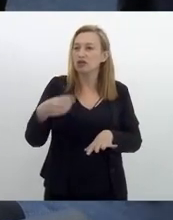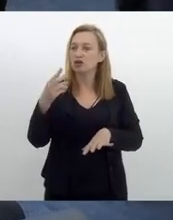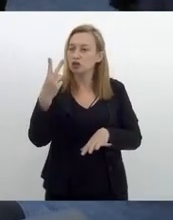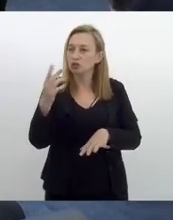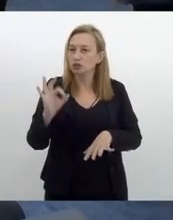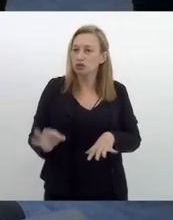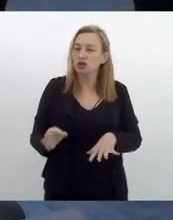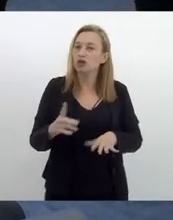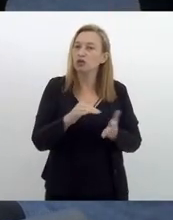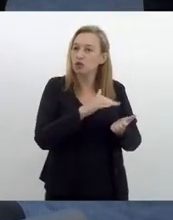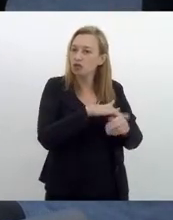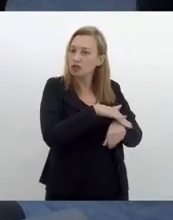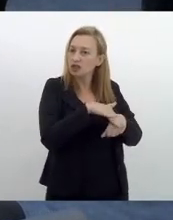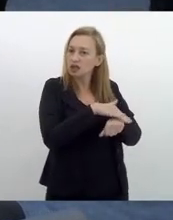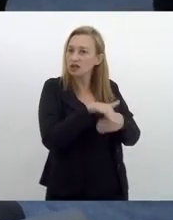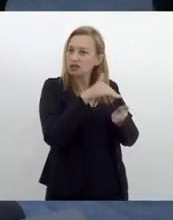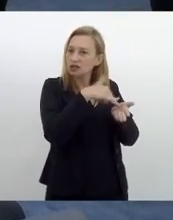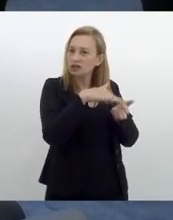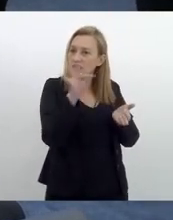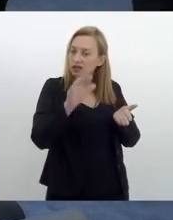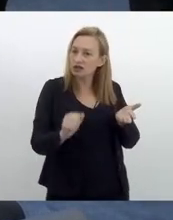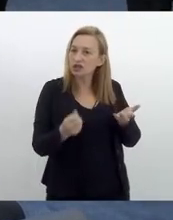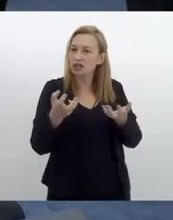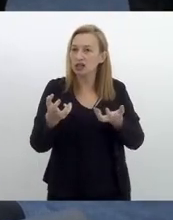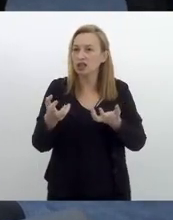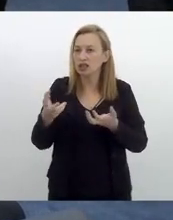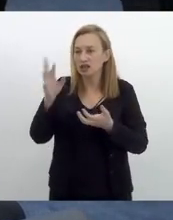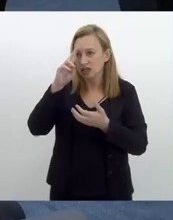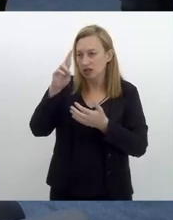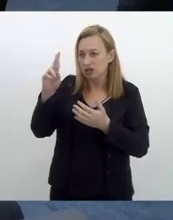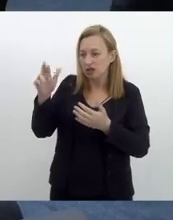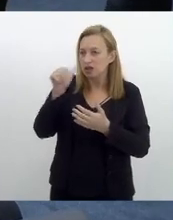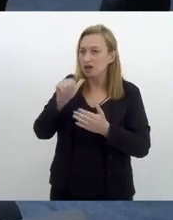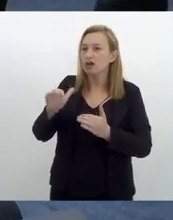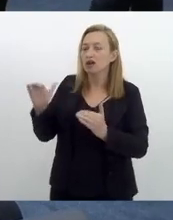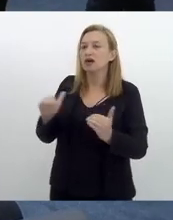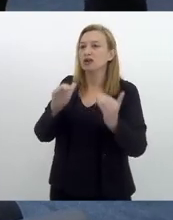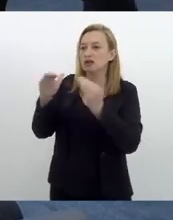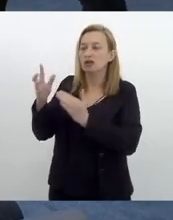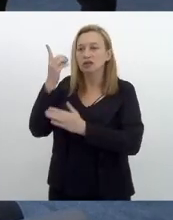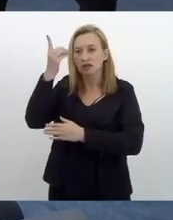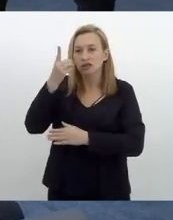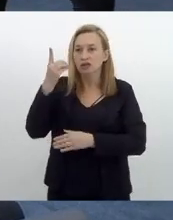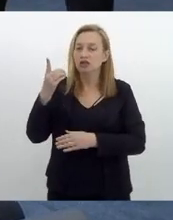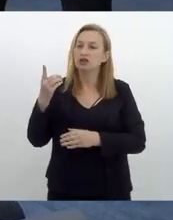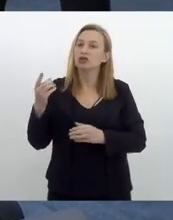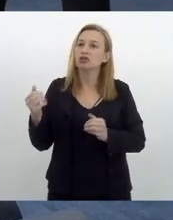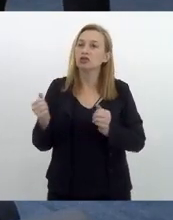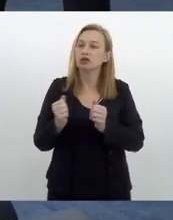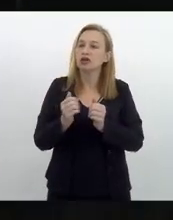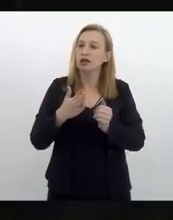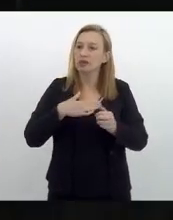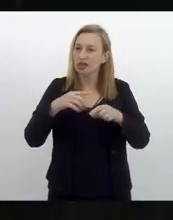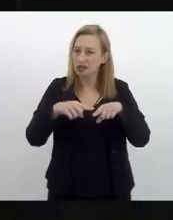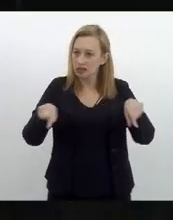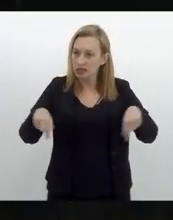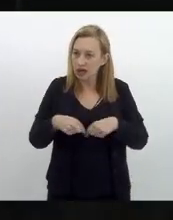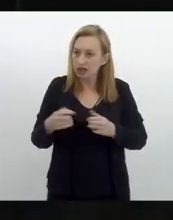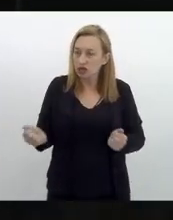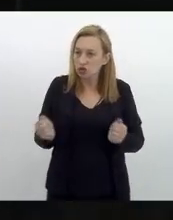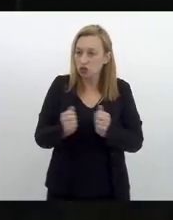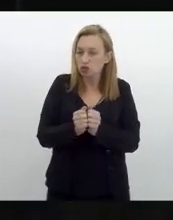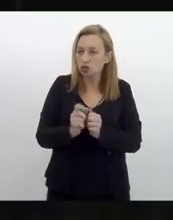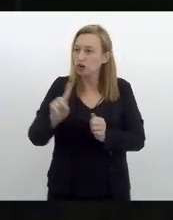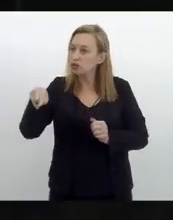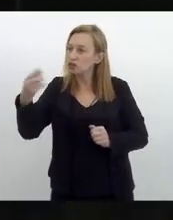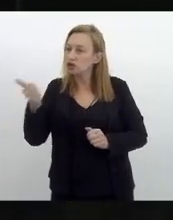de Fazenda, especificamente, eu queria que, Vossa Excelência, no meu gabinete, durante esse mês, venha junto com as deputadas para que